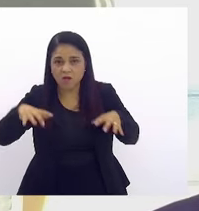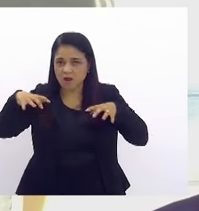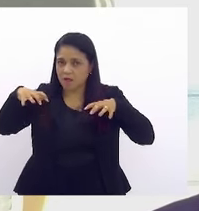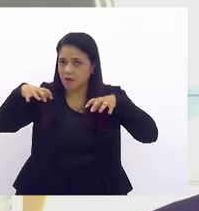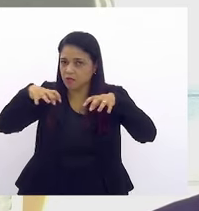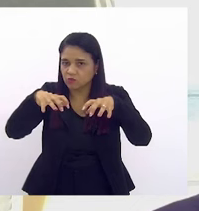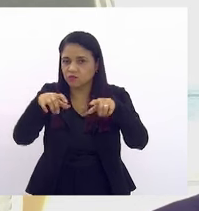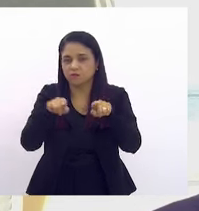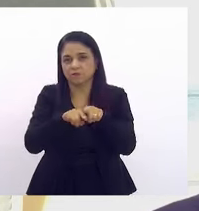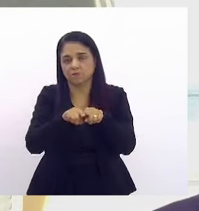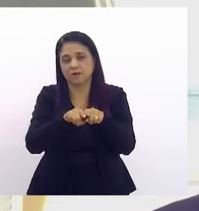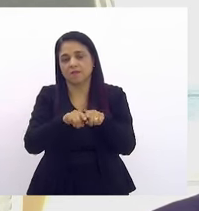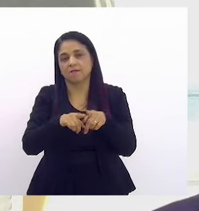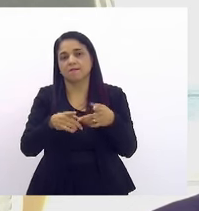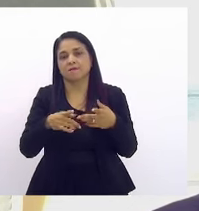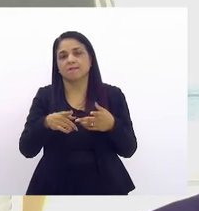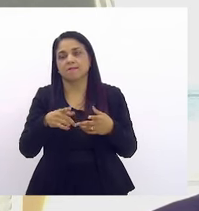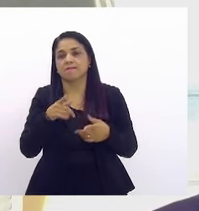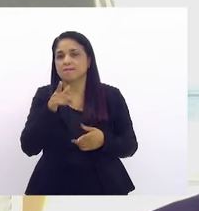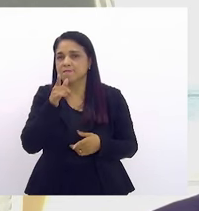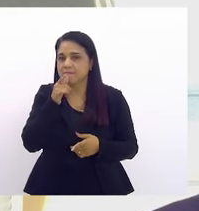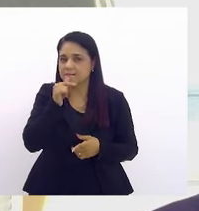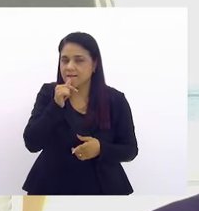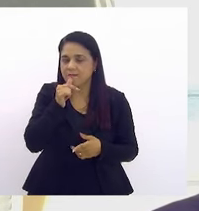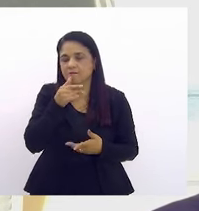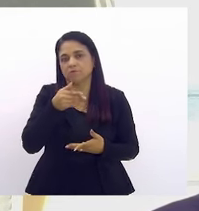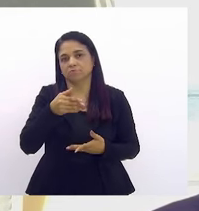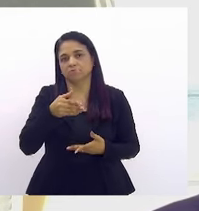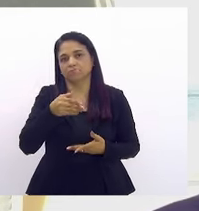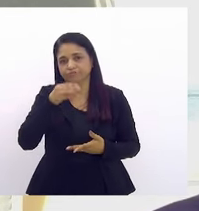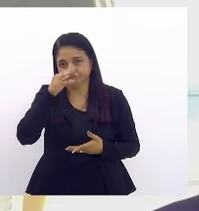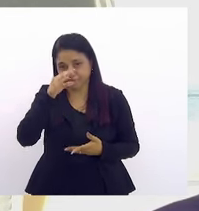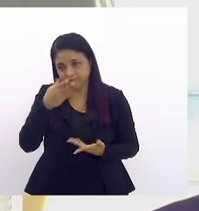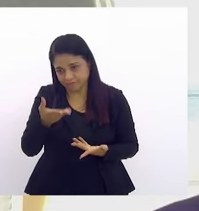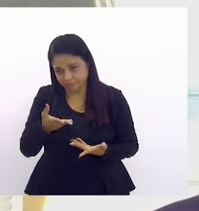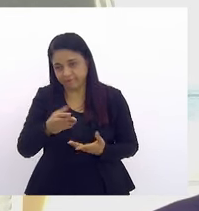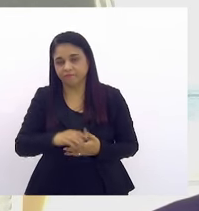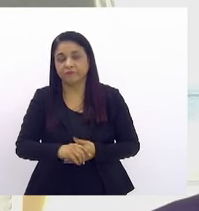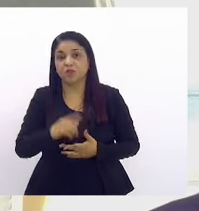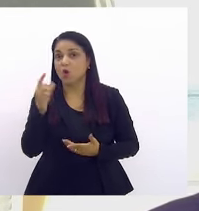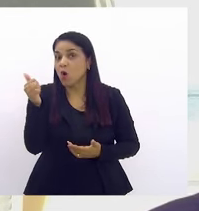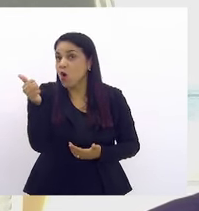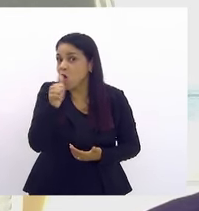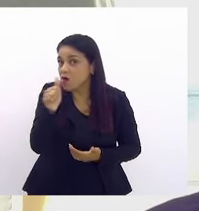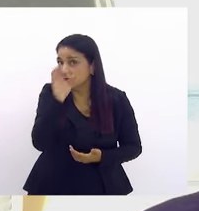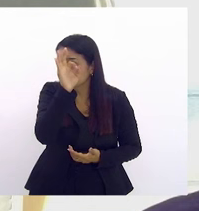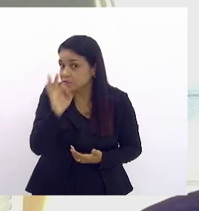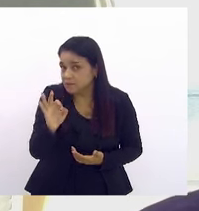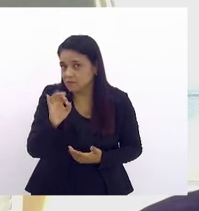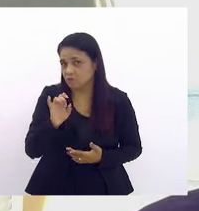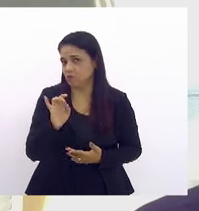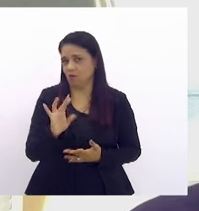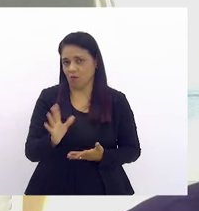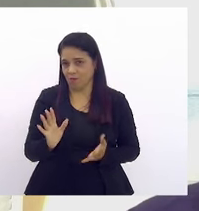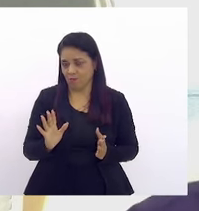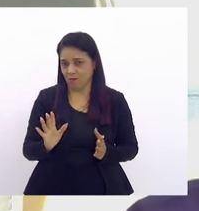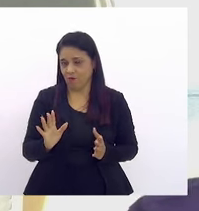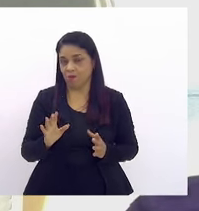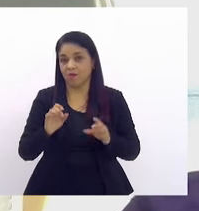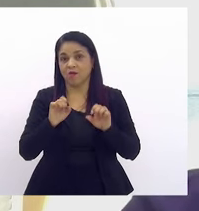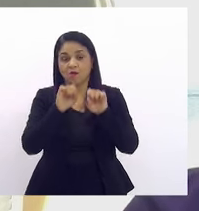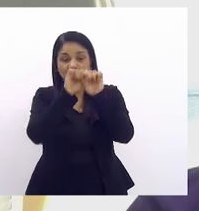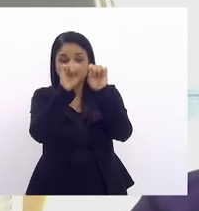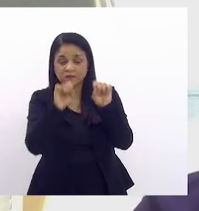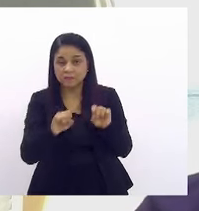e água potável. Mais do que isso, no caso do Sistema Lagunar